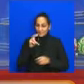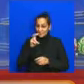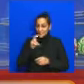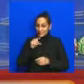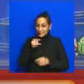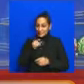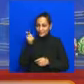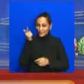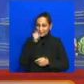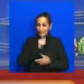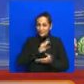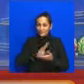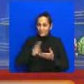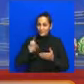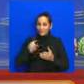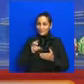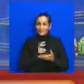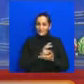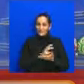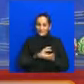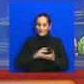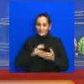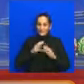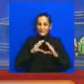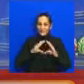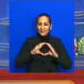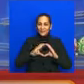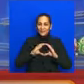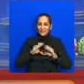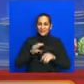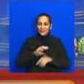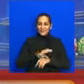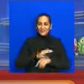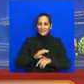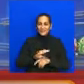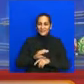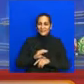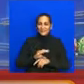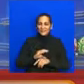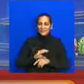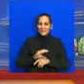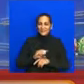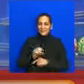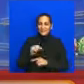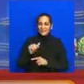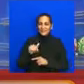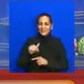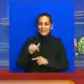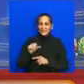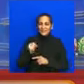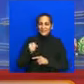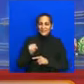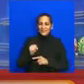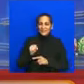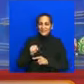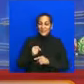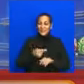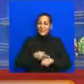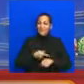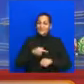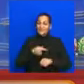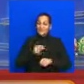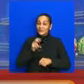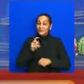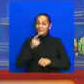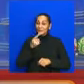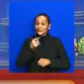5 números, você ganha prêmio na quina. Bola cinza, 78. Cinza, 78.